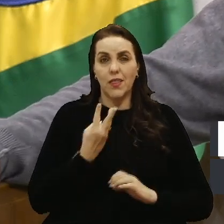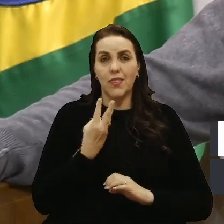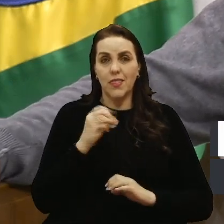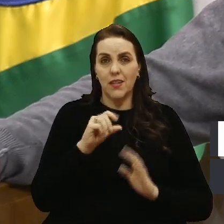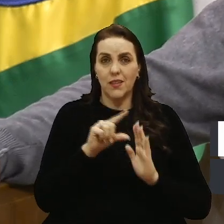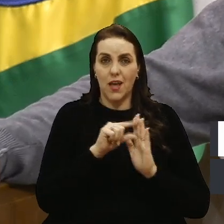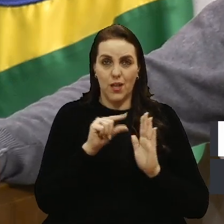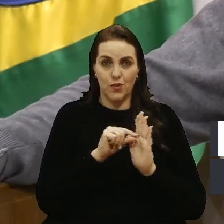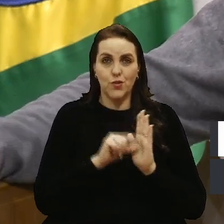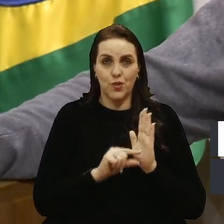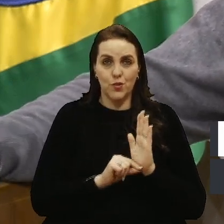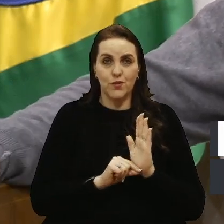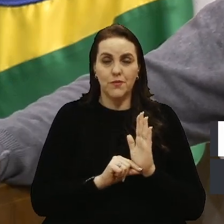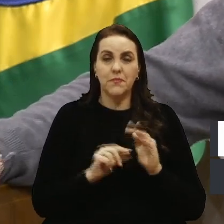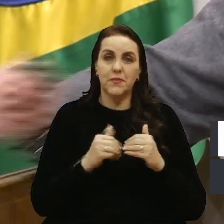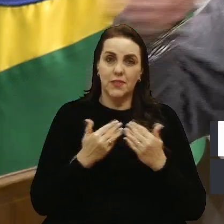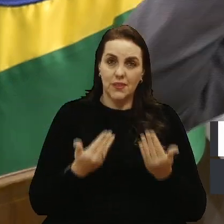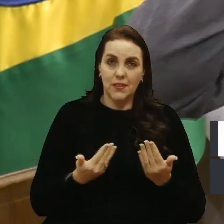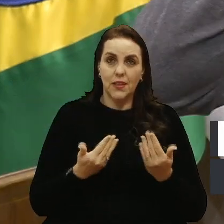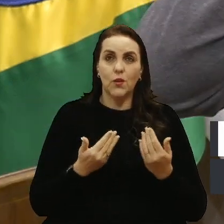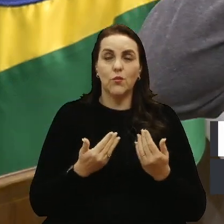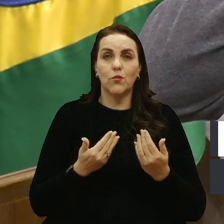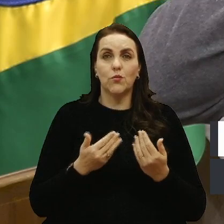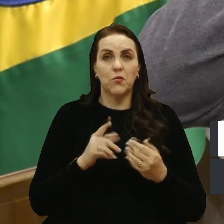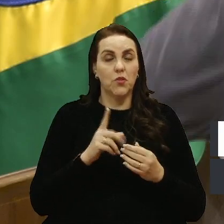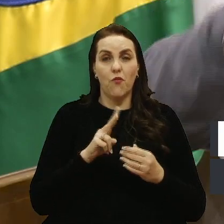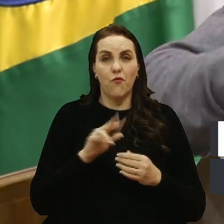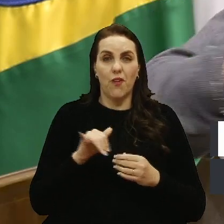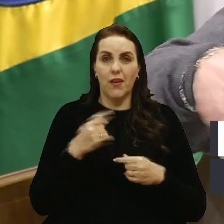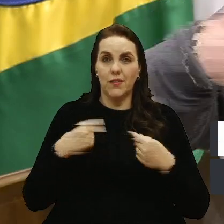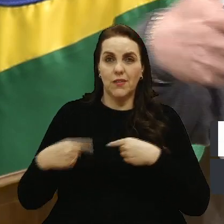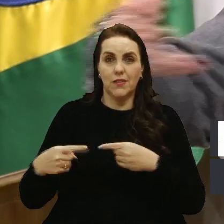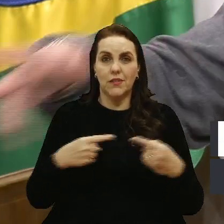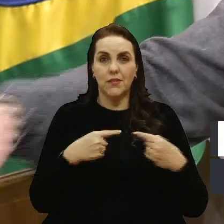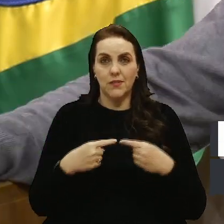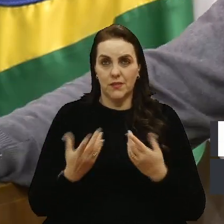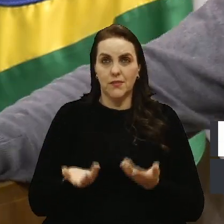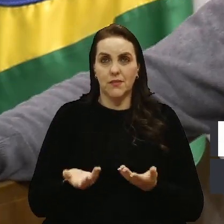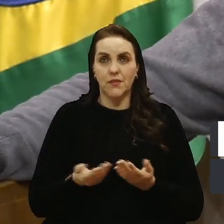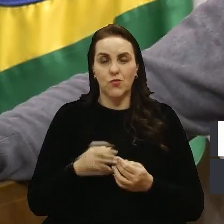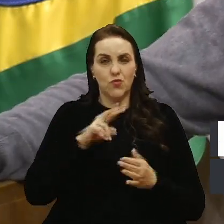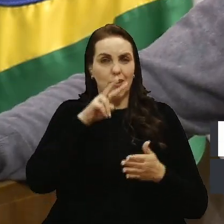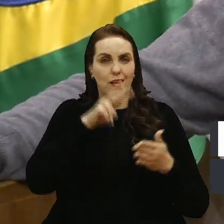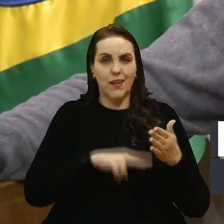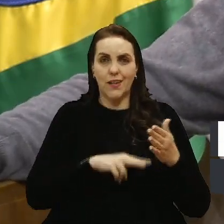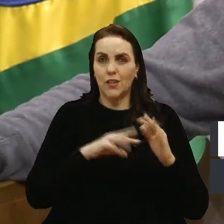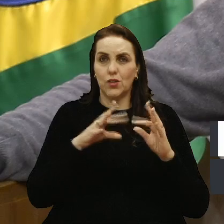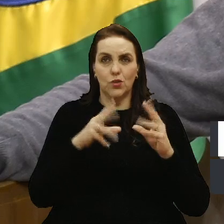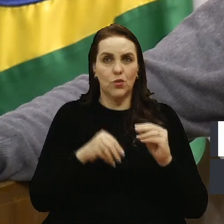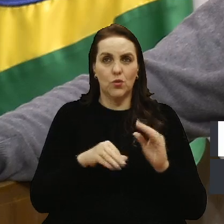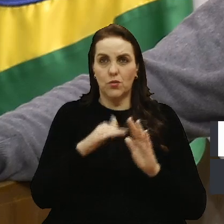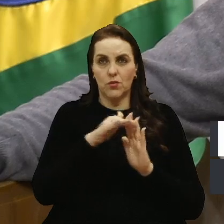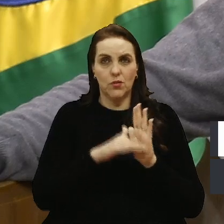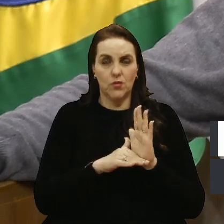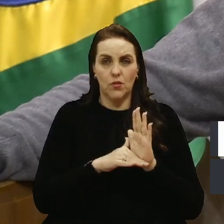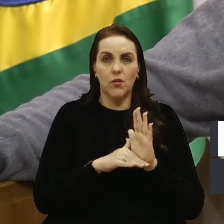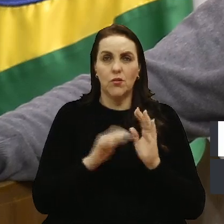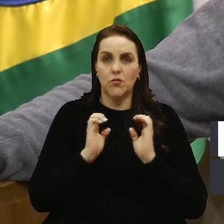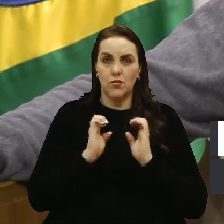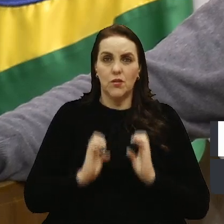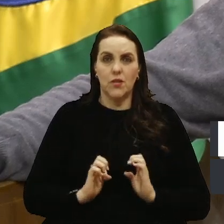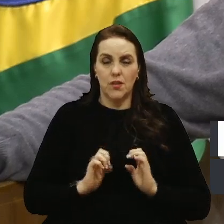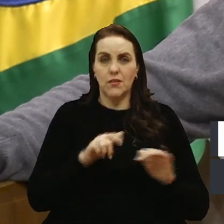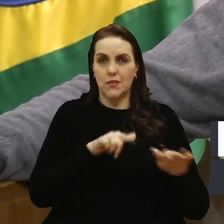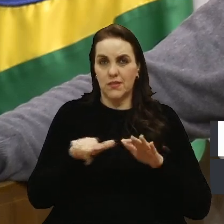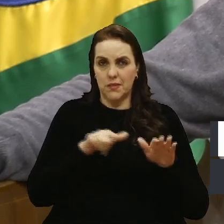artigos, então ele, a princípio, não vai gerar muito debate, pelo que eu já li todo o Código de Ética. Semana retrasada,